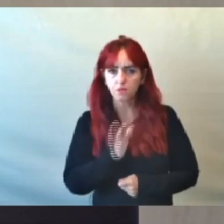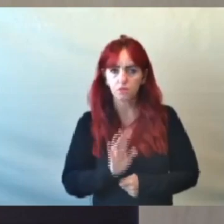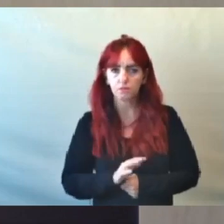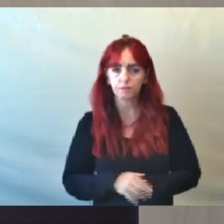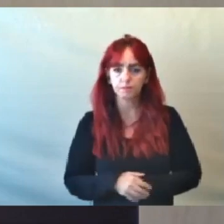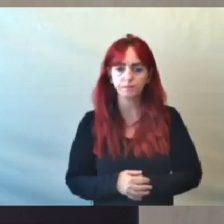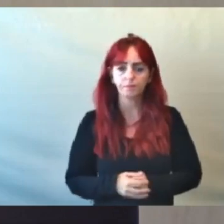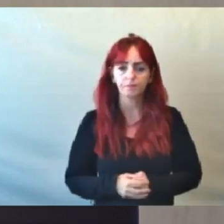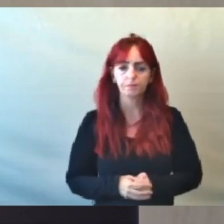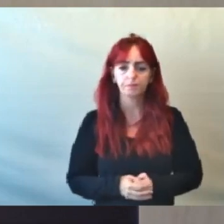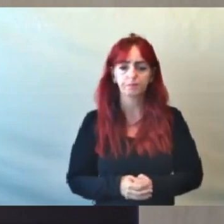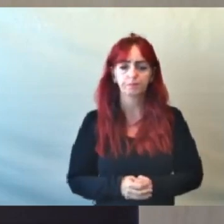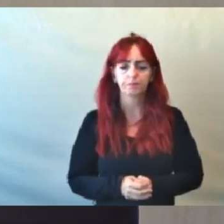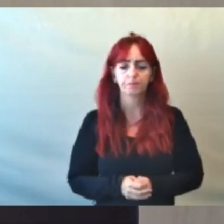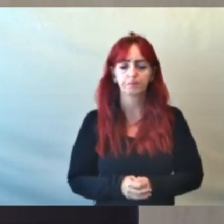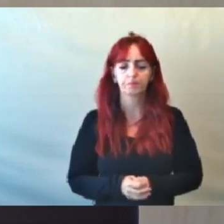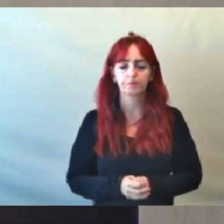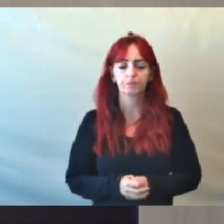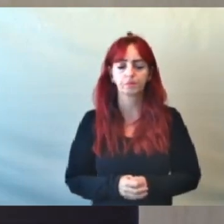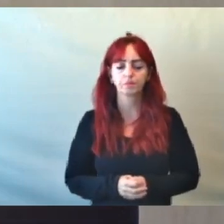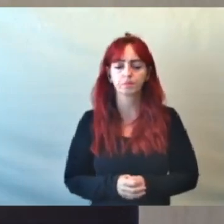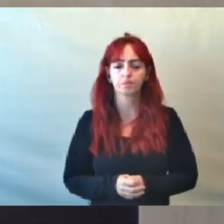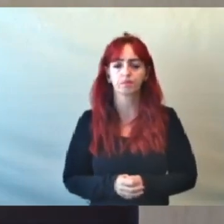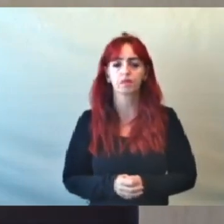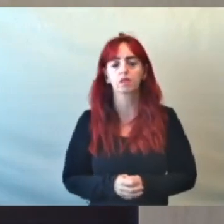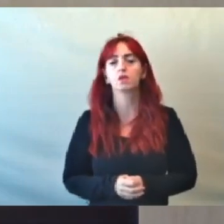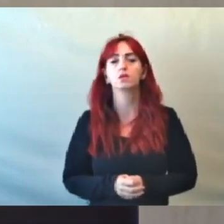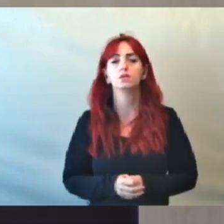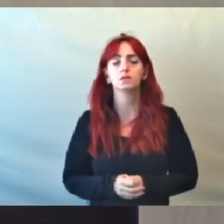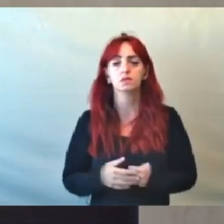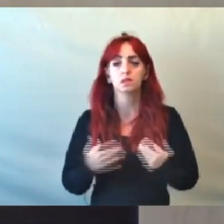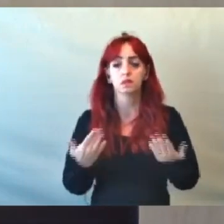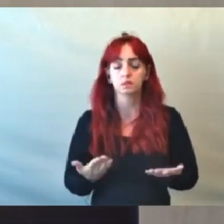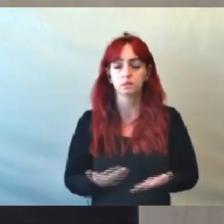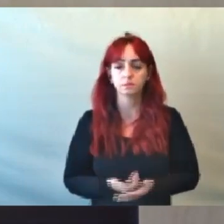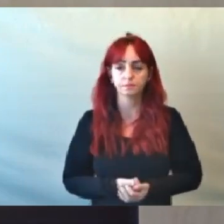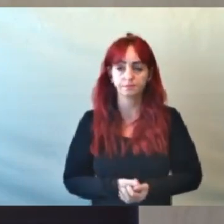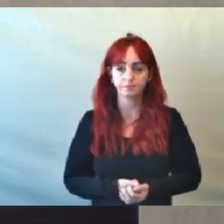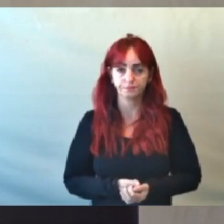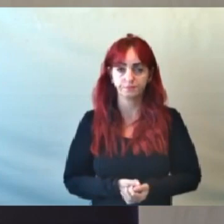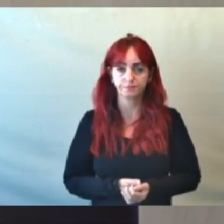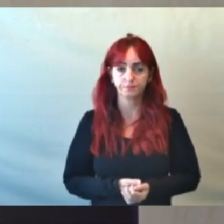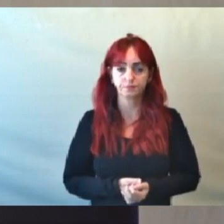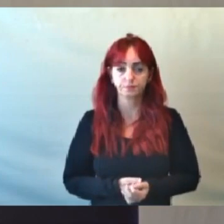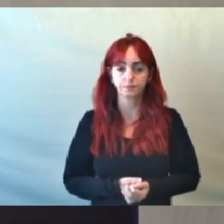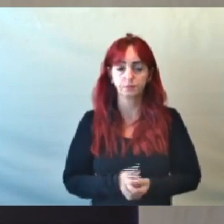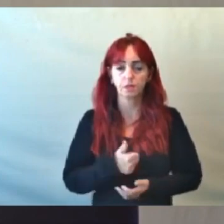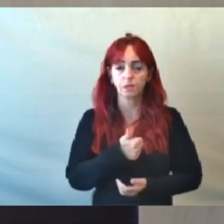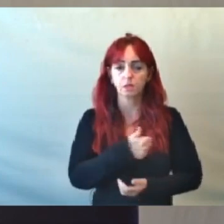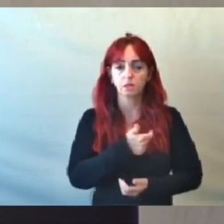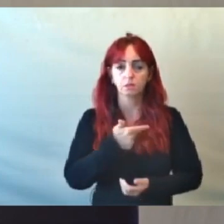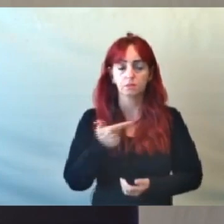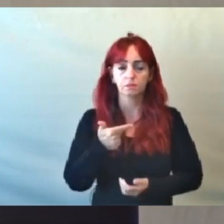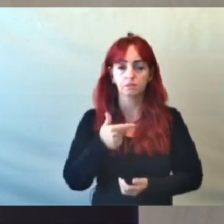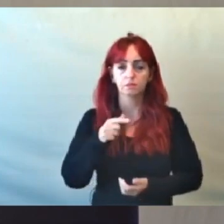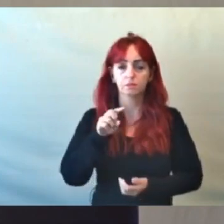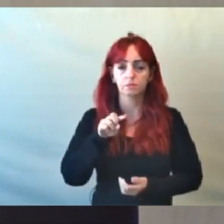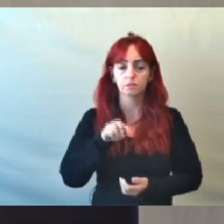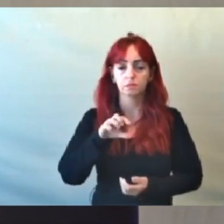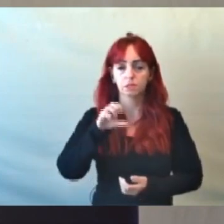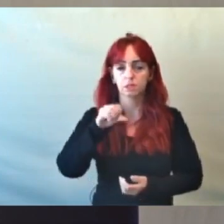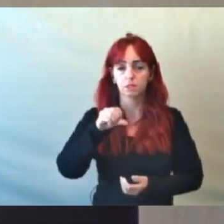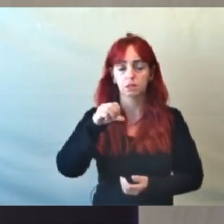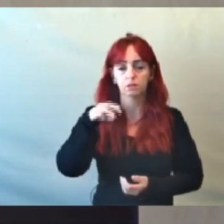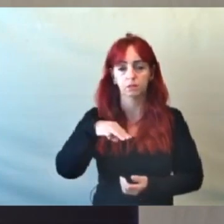Bom, estou entendendo que não. Então, nada mais havendo a ser tratado, às 12 horas e 9 minutos, eu agradeço a presença de todos